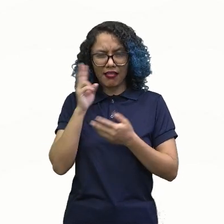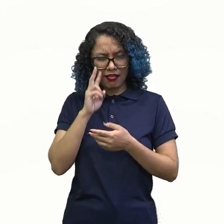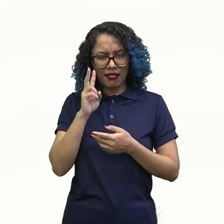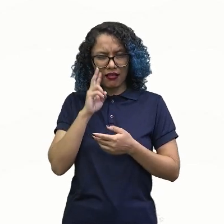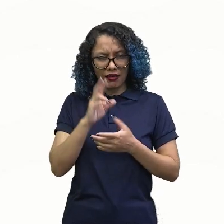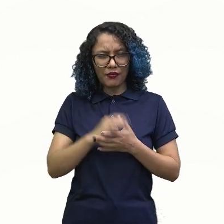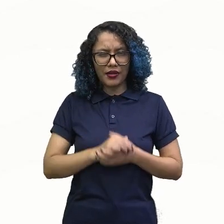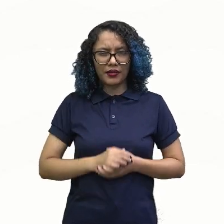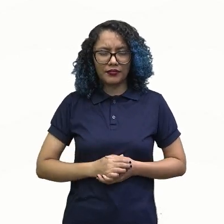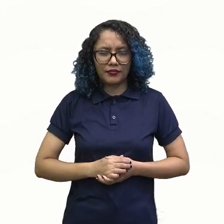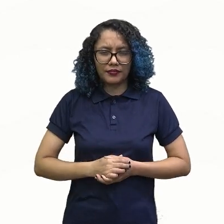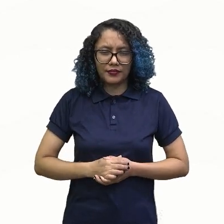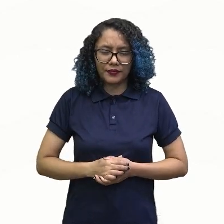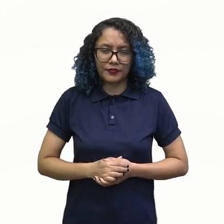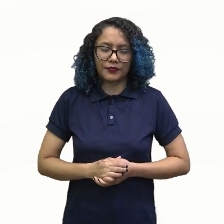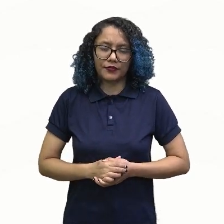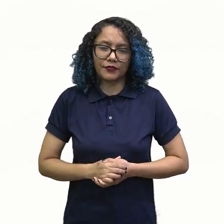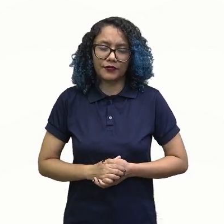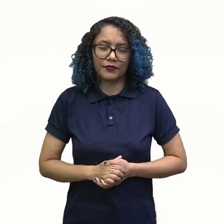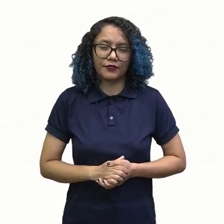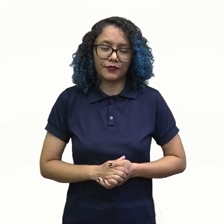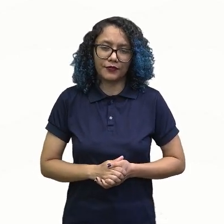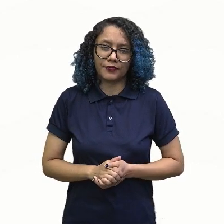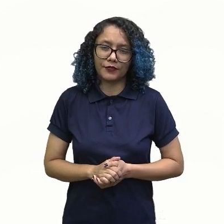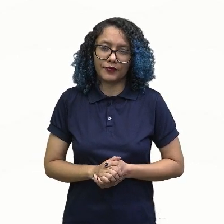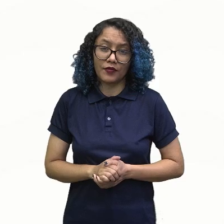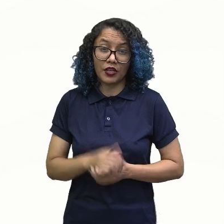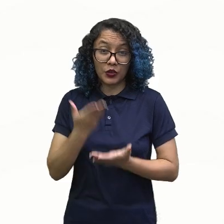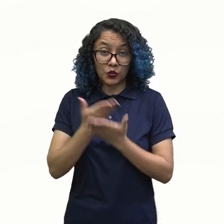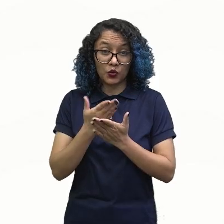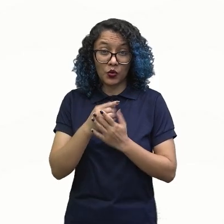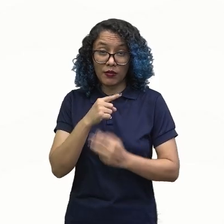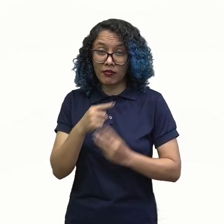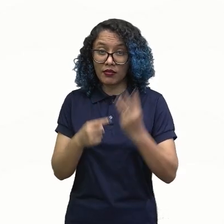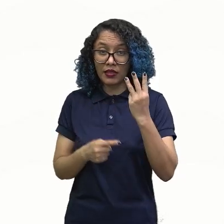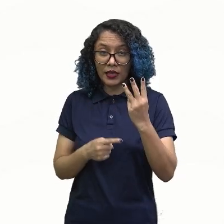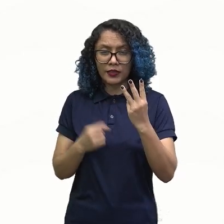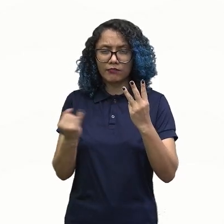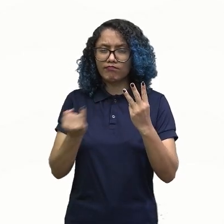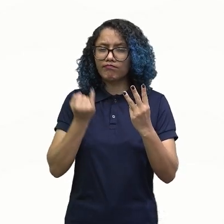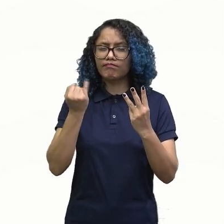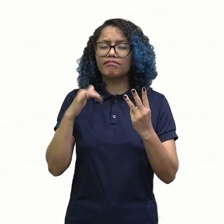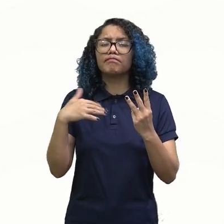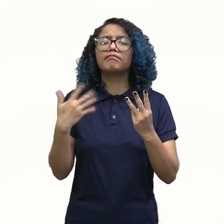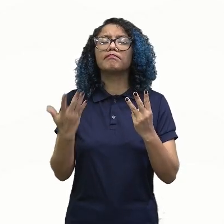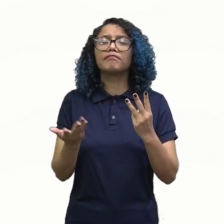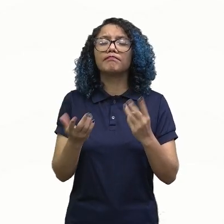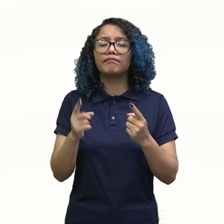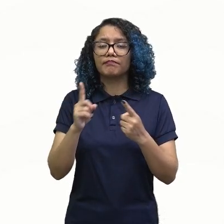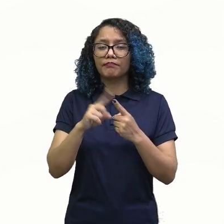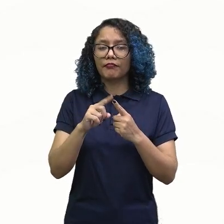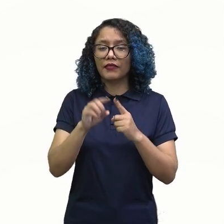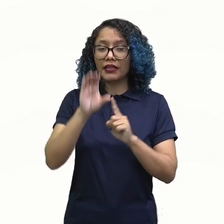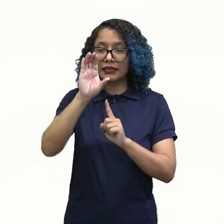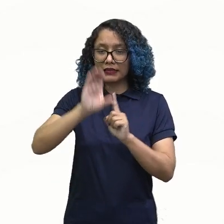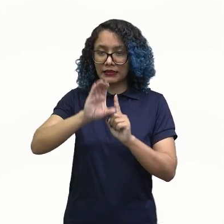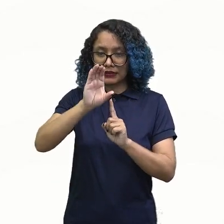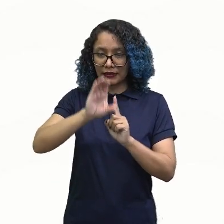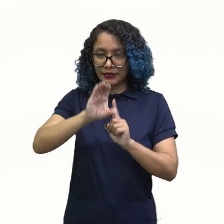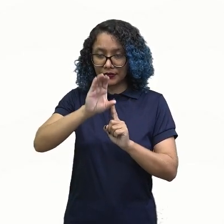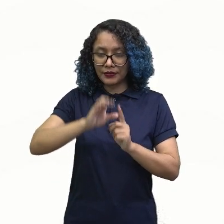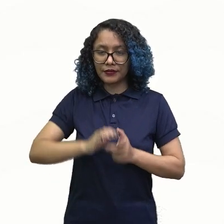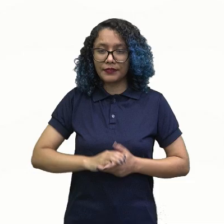que estudamos 3 escalas fundamentais que nós conhecemos? Quais são elas? Celsius,